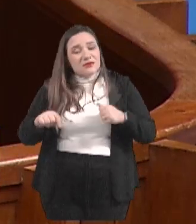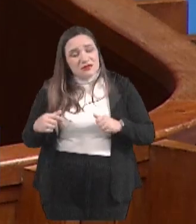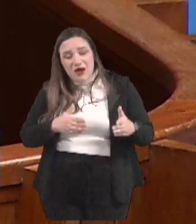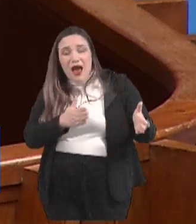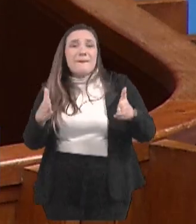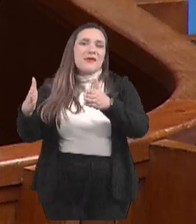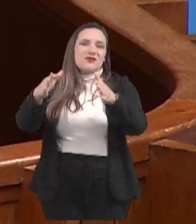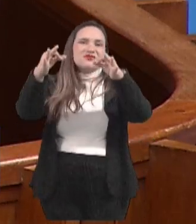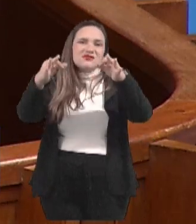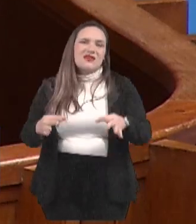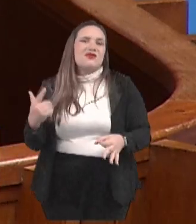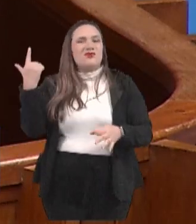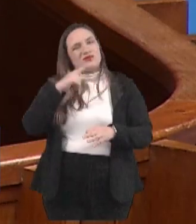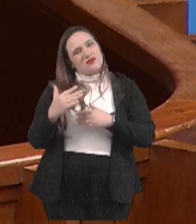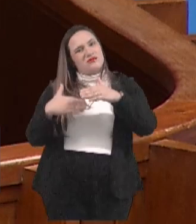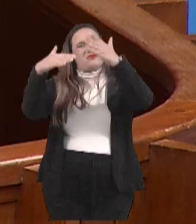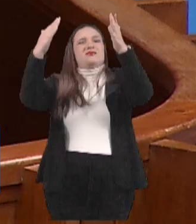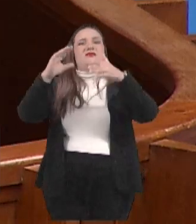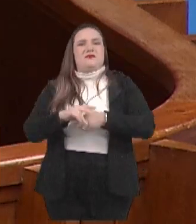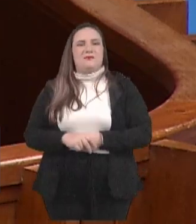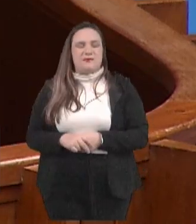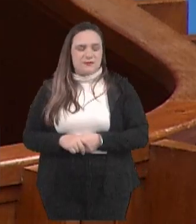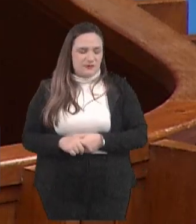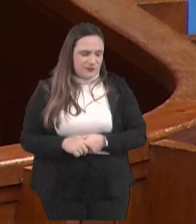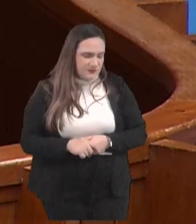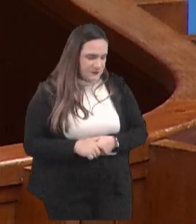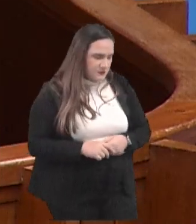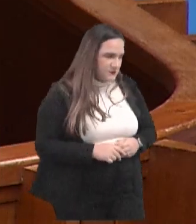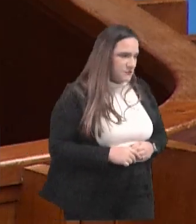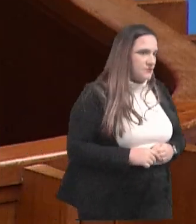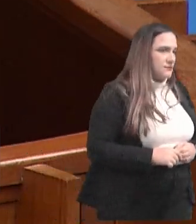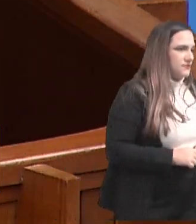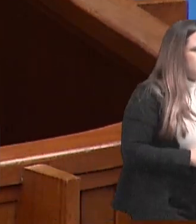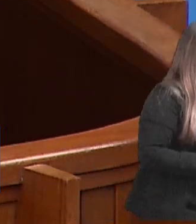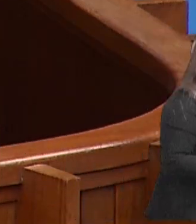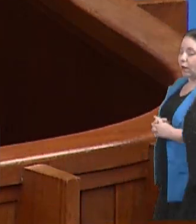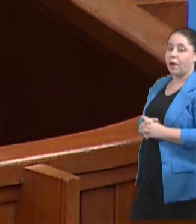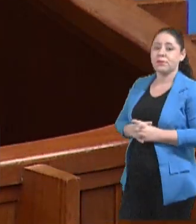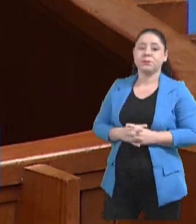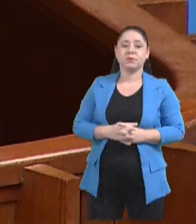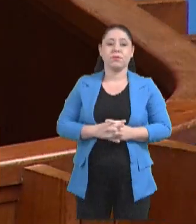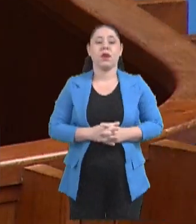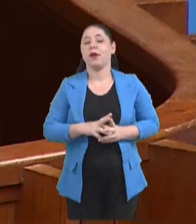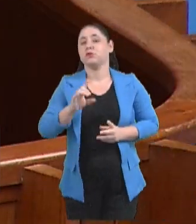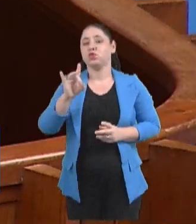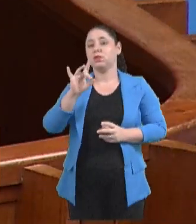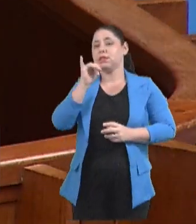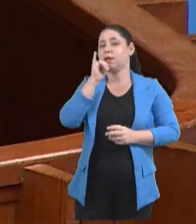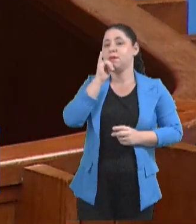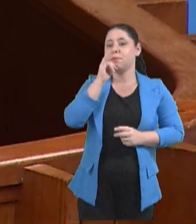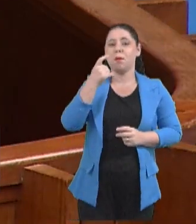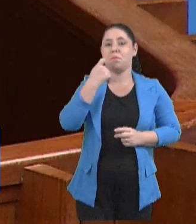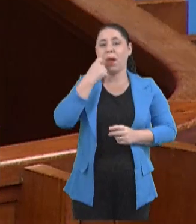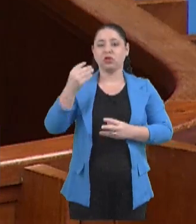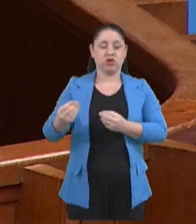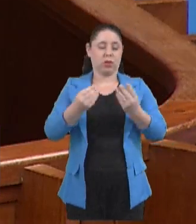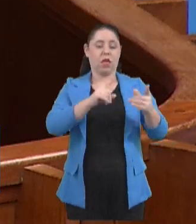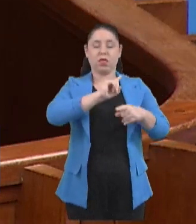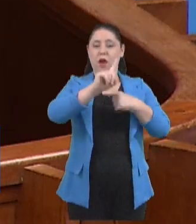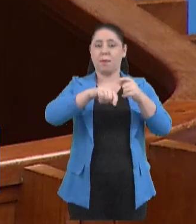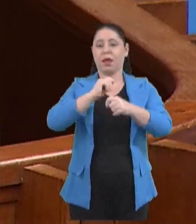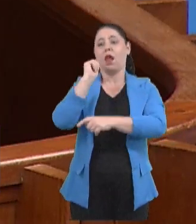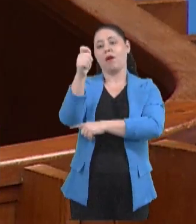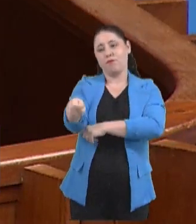caminho para a pessoa percorrer. Tem que dar a vara, tem que ensinar também a pescar, porque não dá para